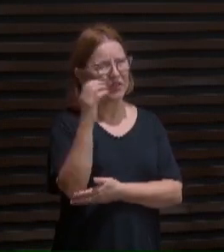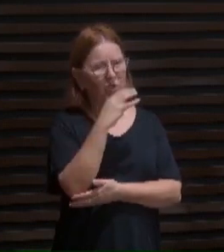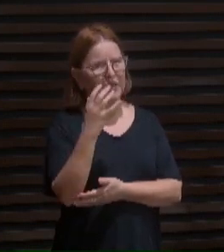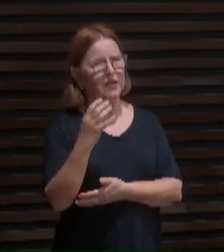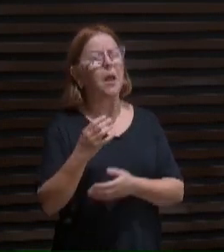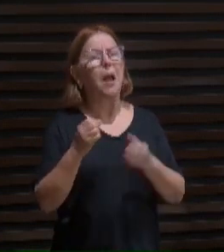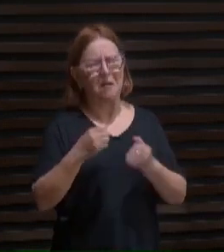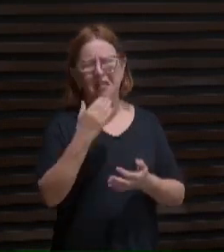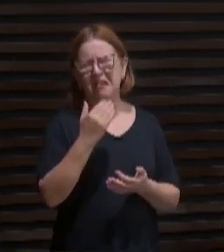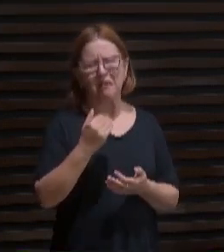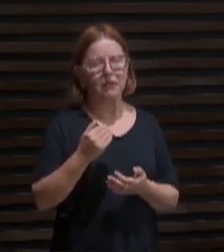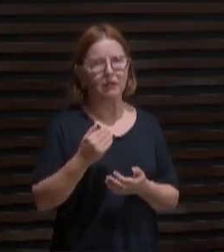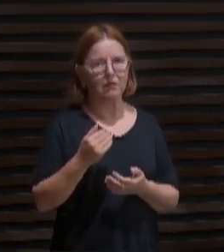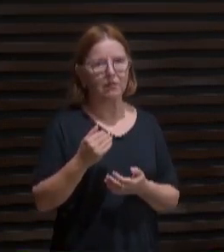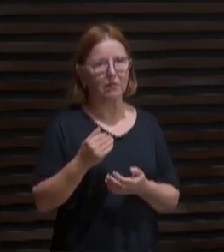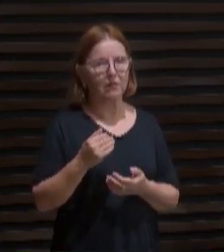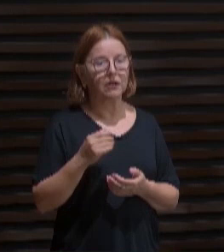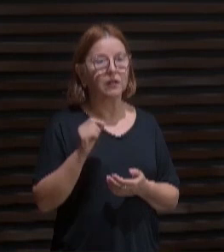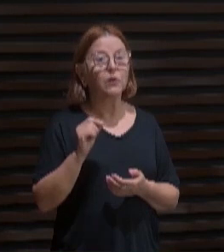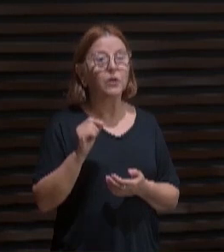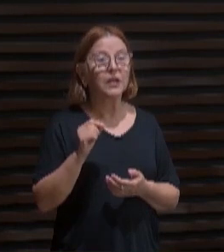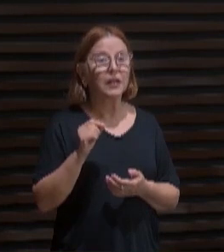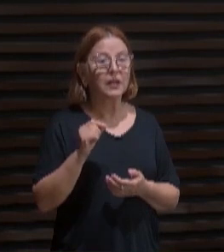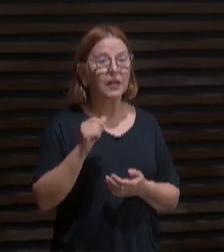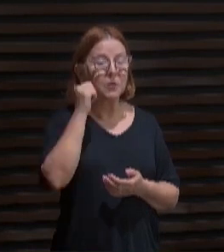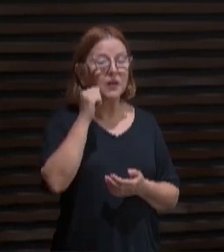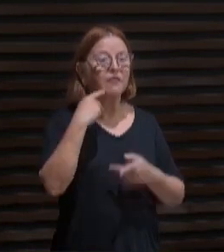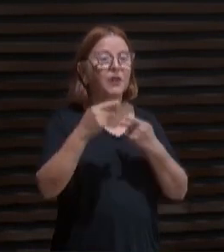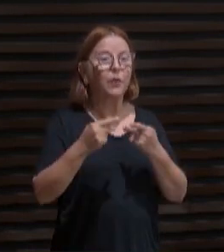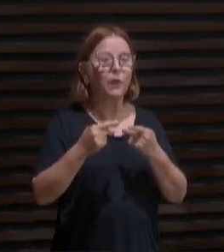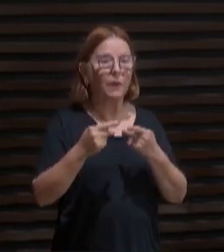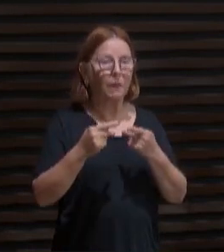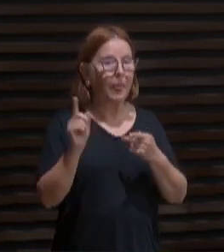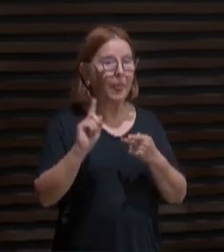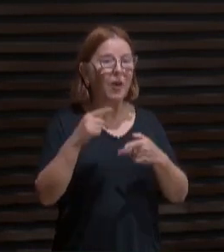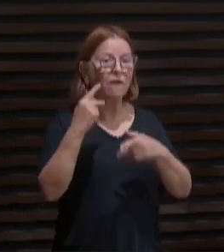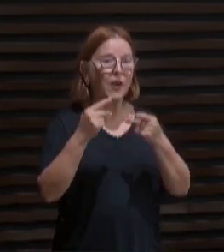podemos comer. O que foi que a mulher tirou? O livremente.